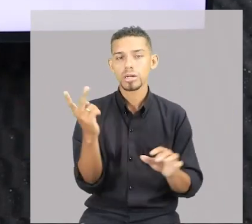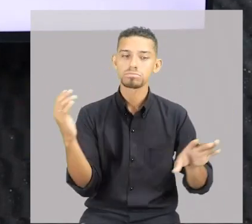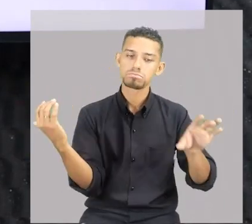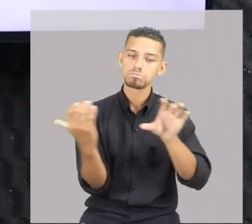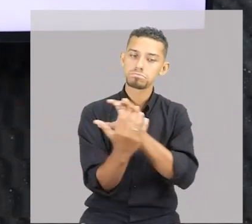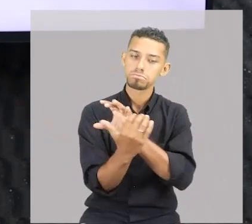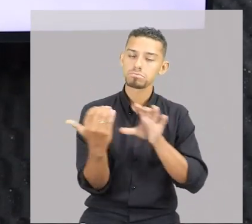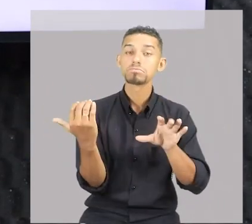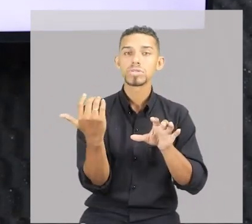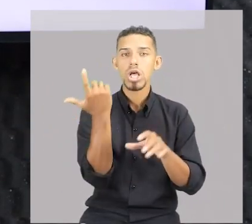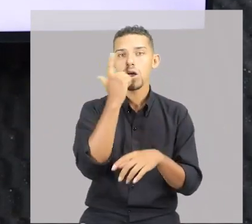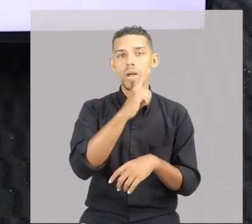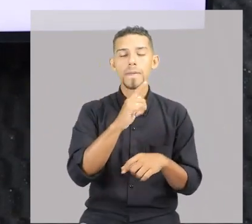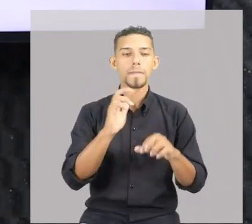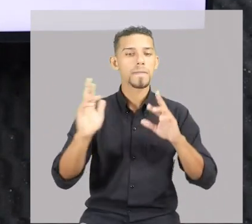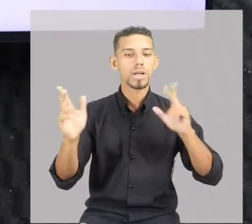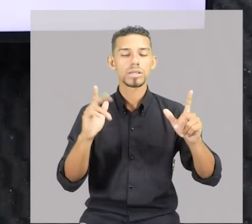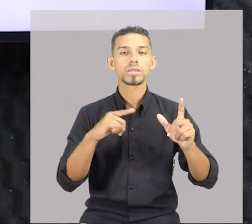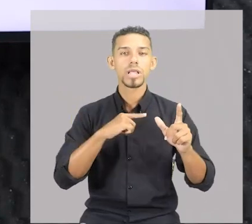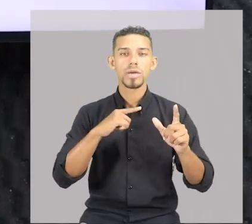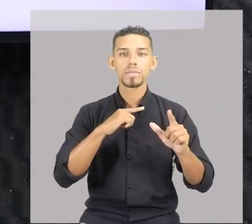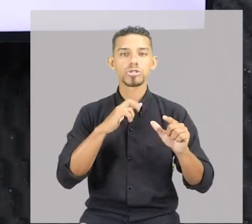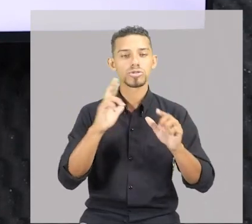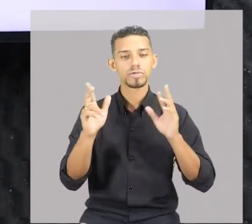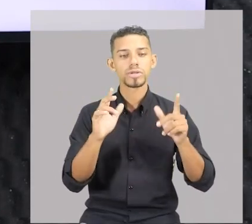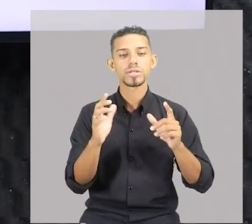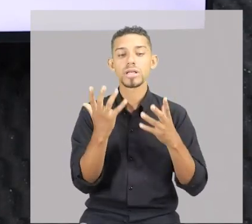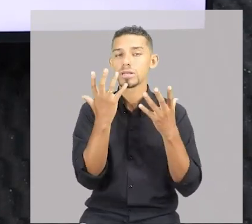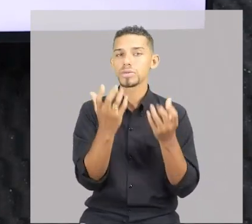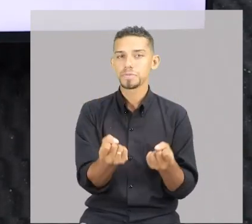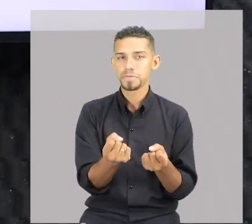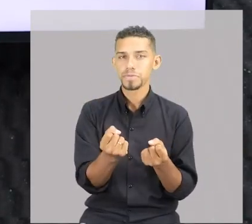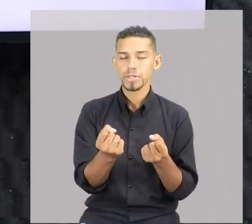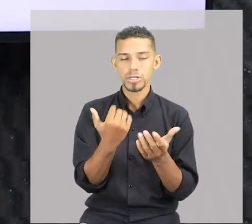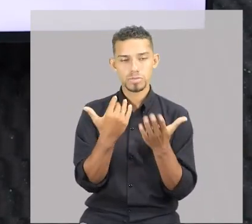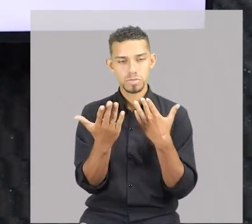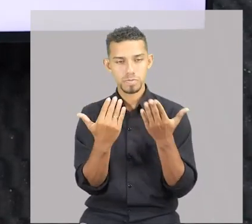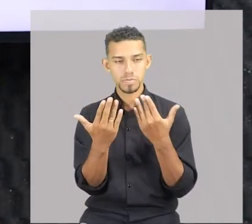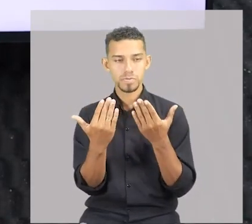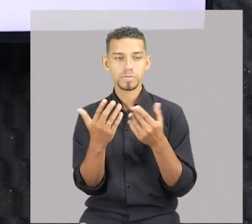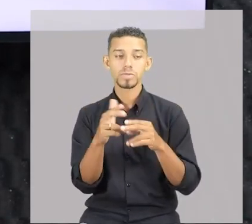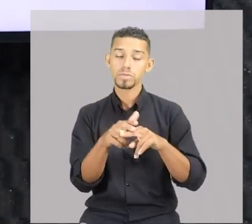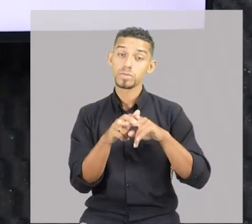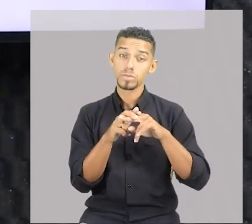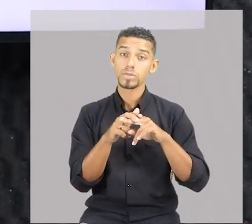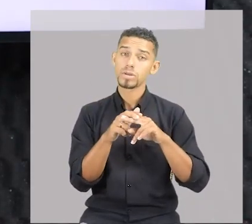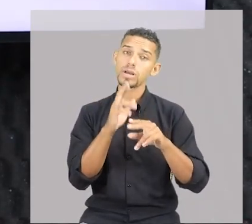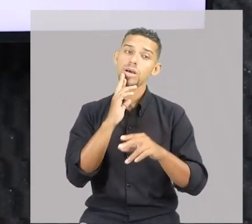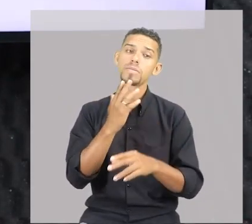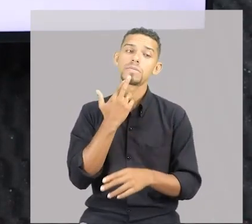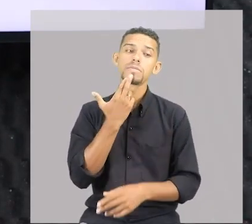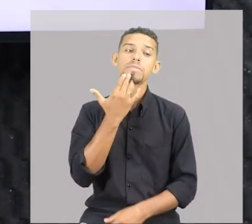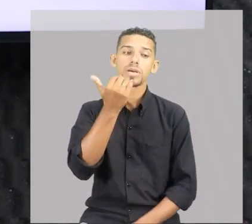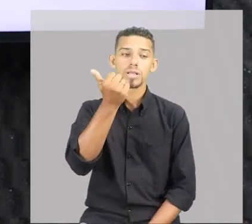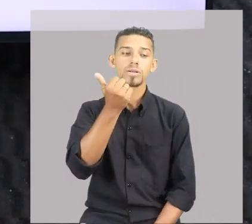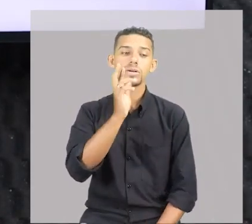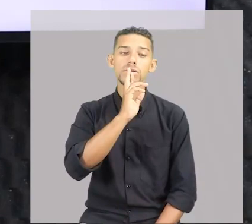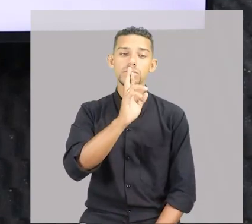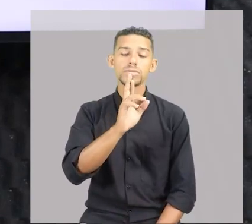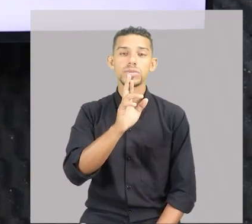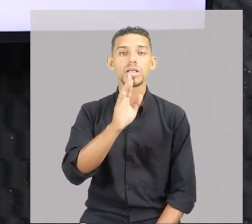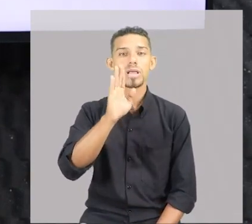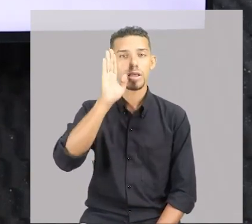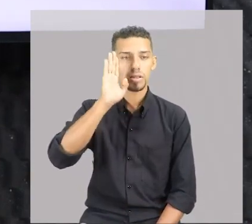né? Mesmo na diferença, existe a possibilidade da tolerância e do diálogo. Por isso que a alternativa que melhor responde ao